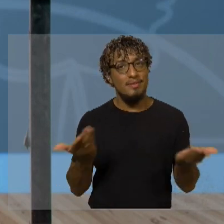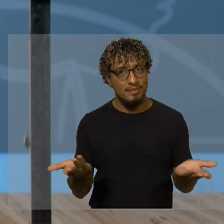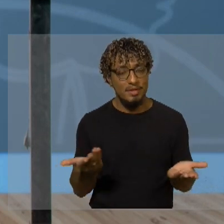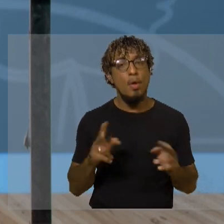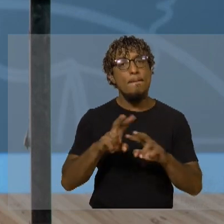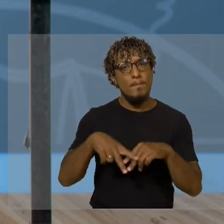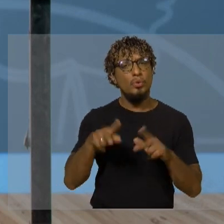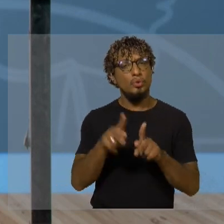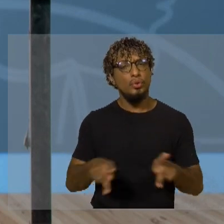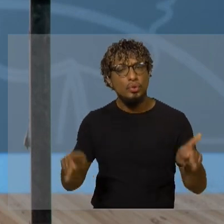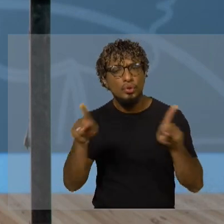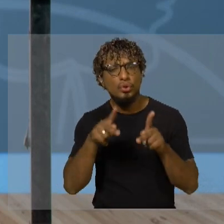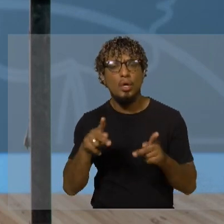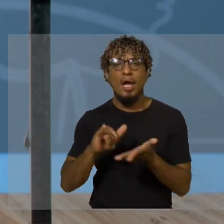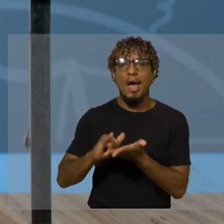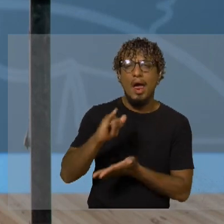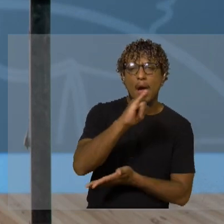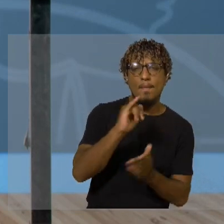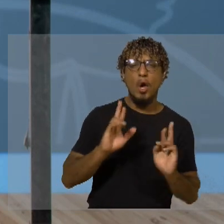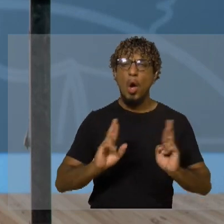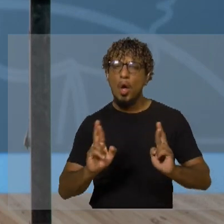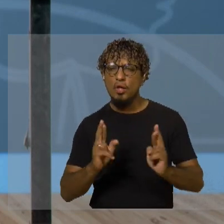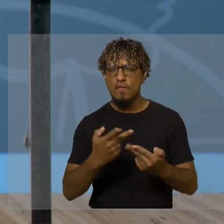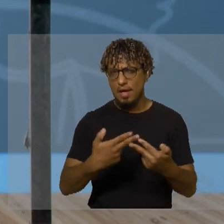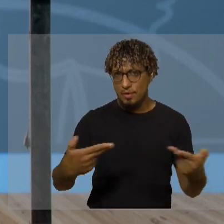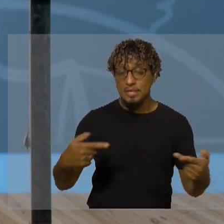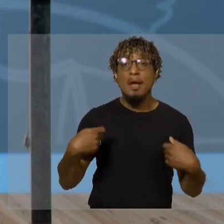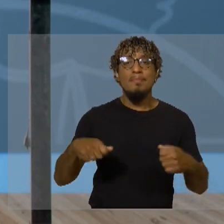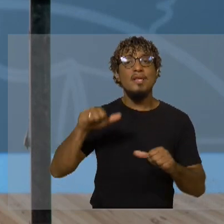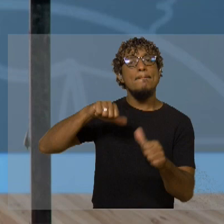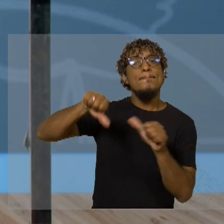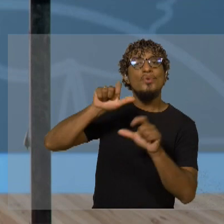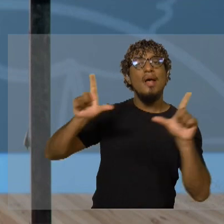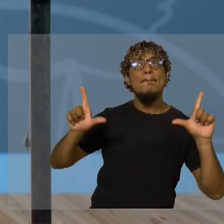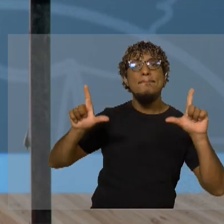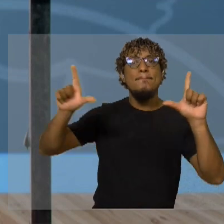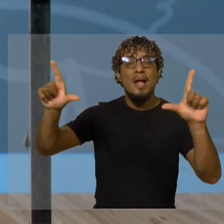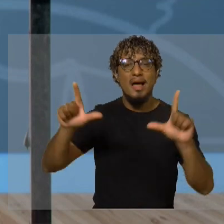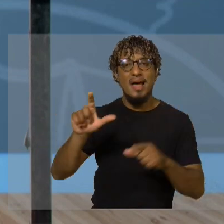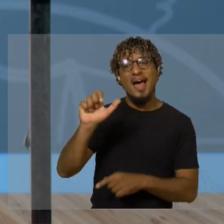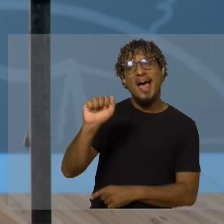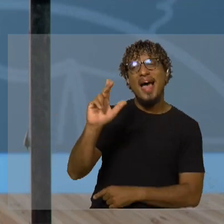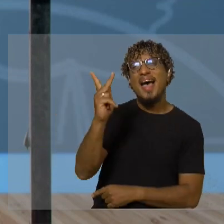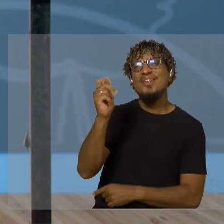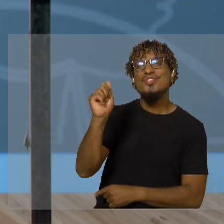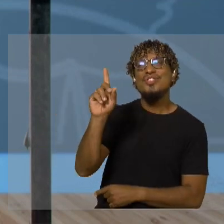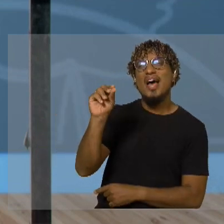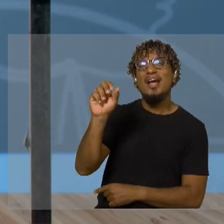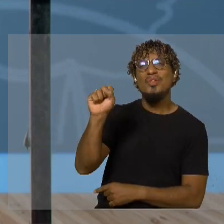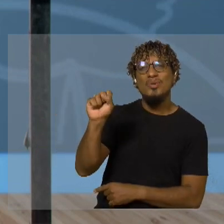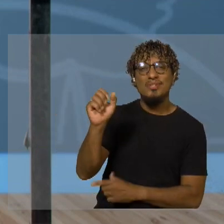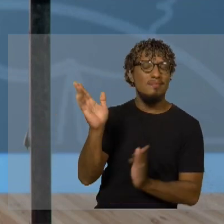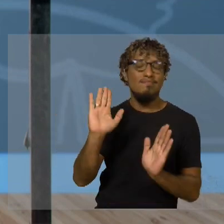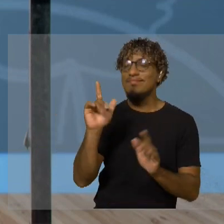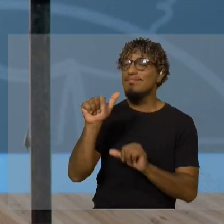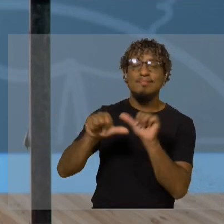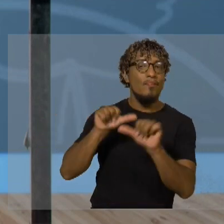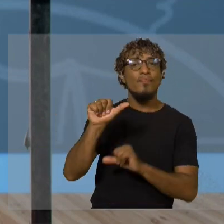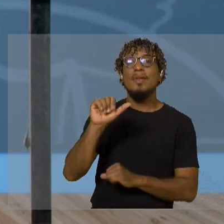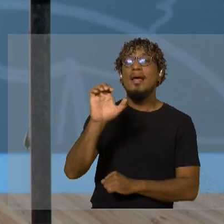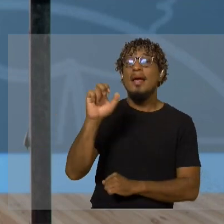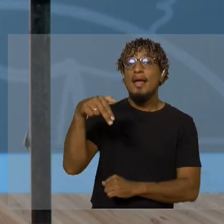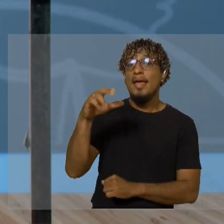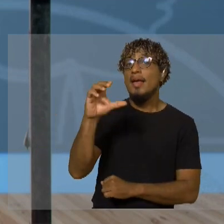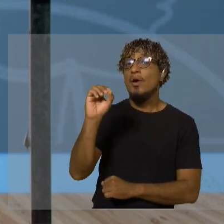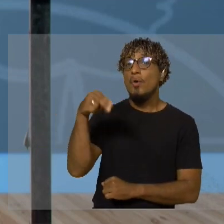nos shoppings, aeroportos, rodoviárias, etc., eles deveriam mudar a seção de achados e perdidos para